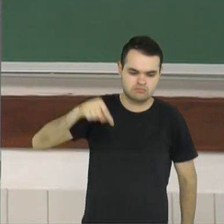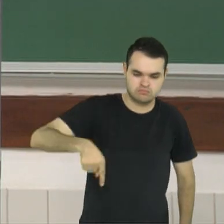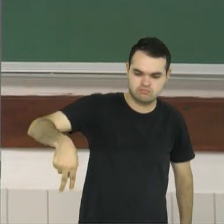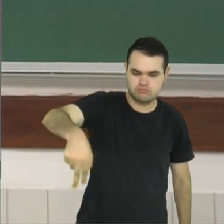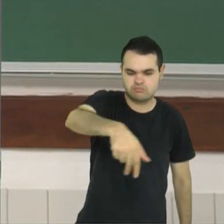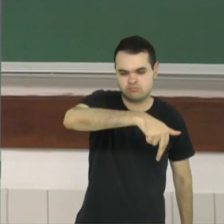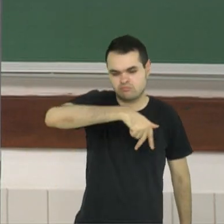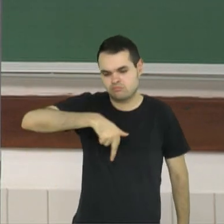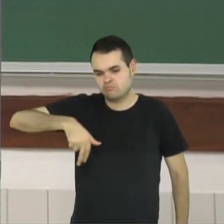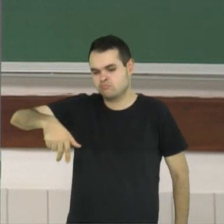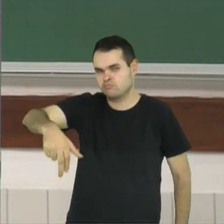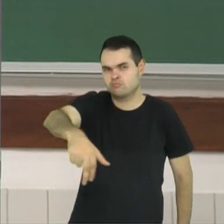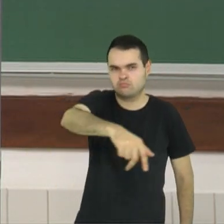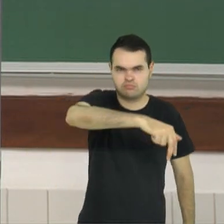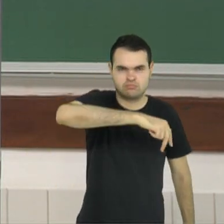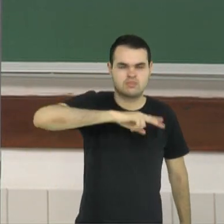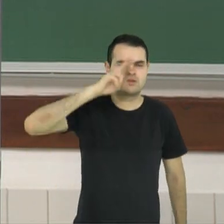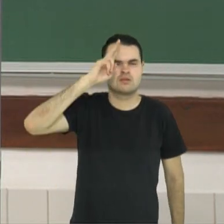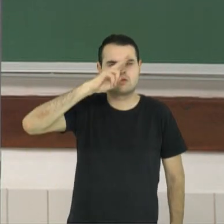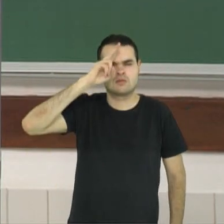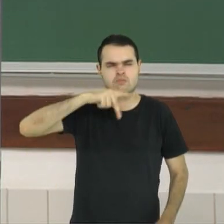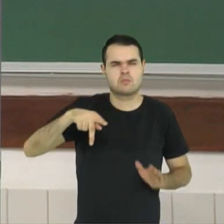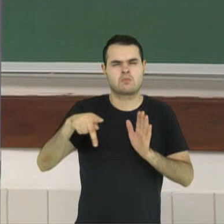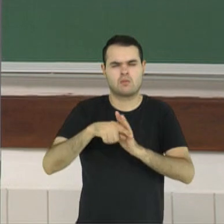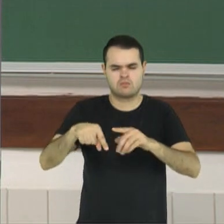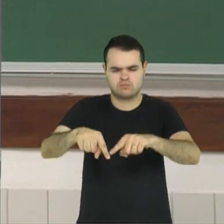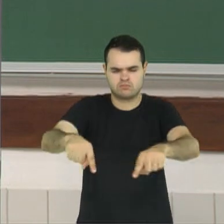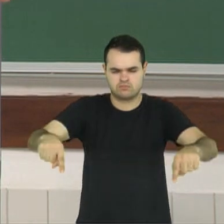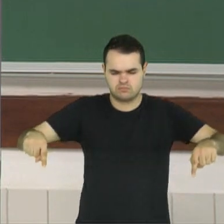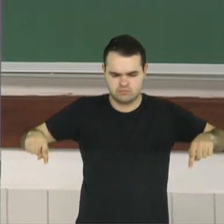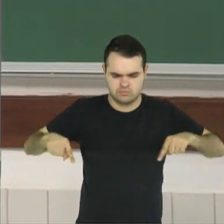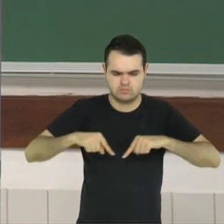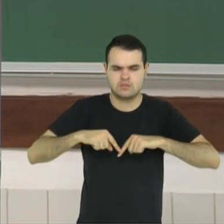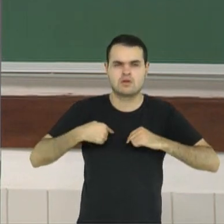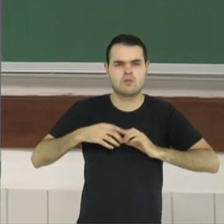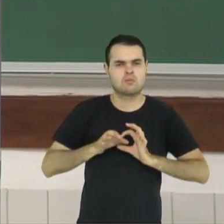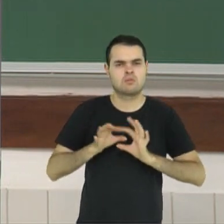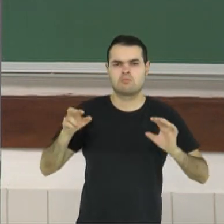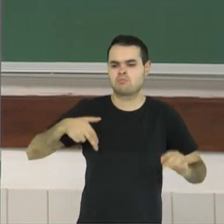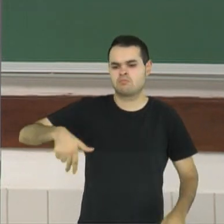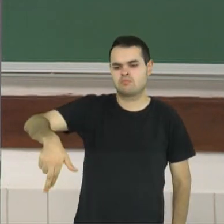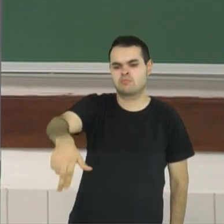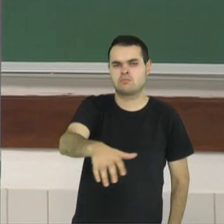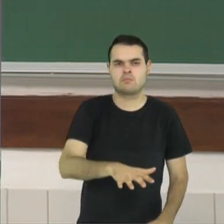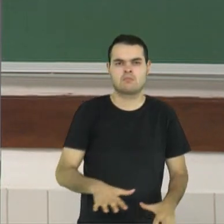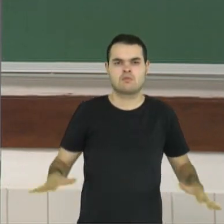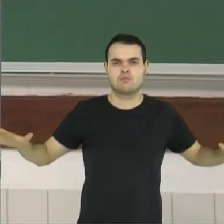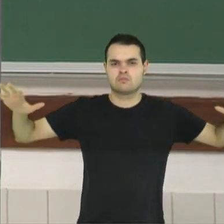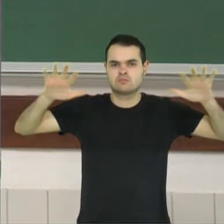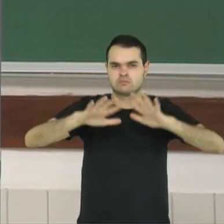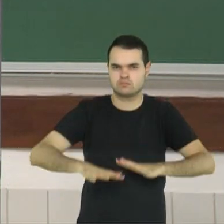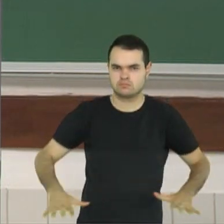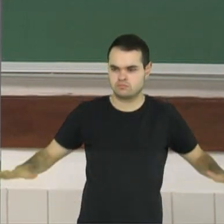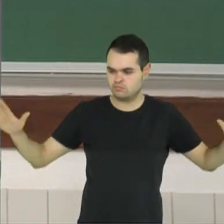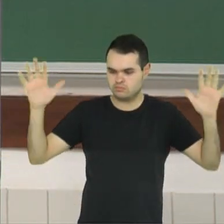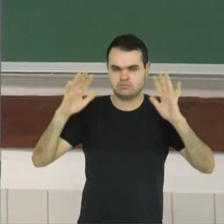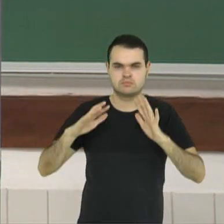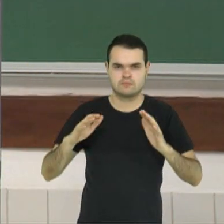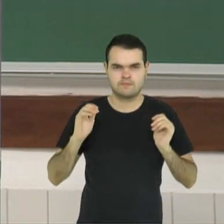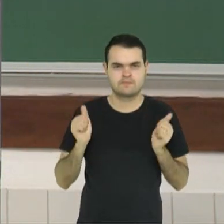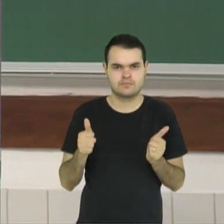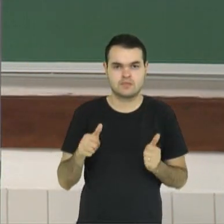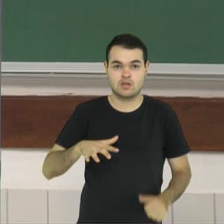movimentar. Você lembra que a gente viu na aula quinesfera, que é aquele espaço onde eu posso me movimentar com meus braços e pernas? Então, esse aqui é o